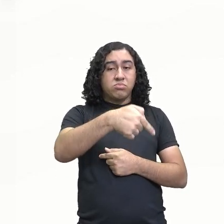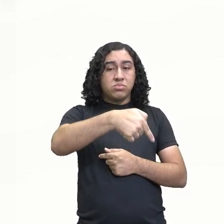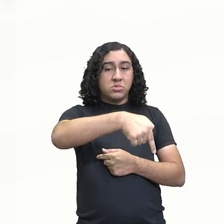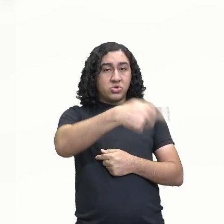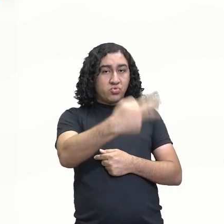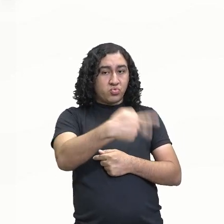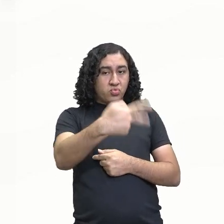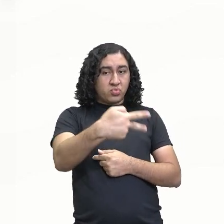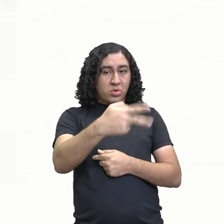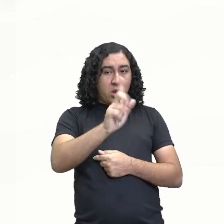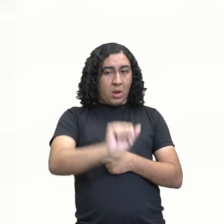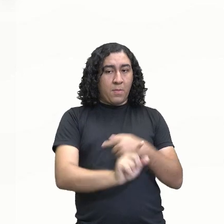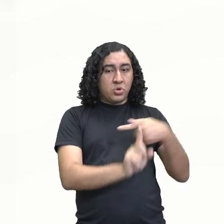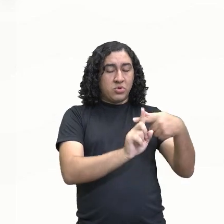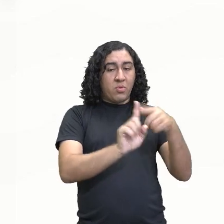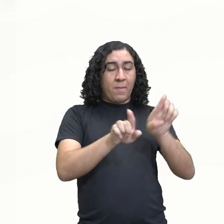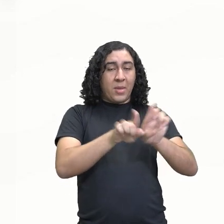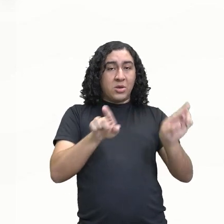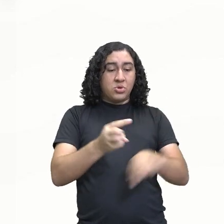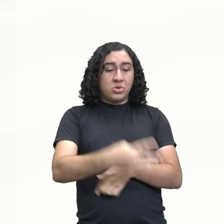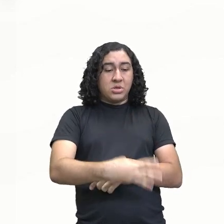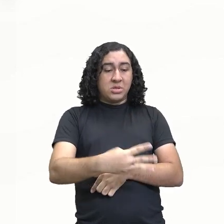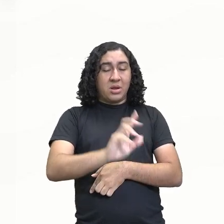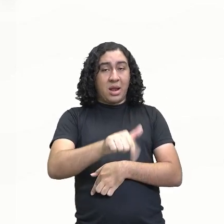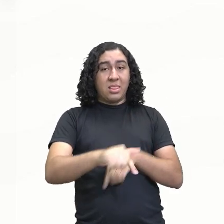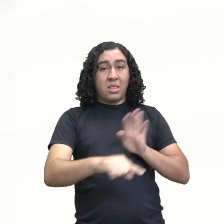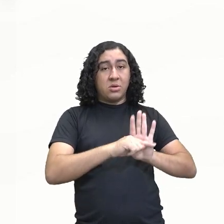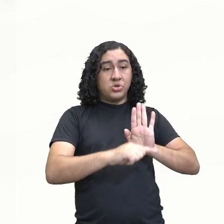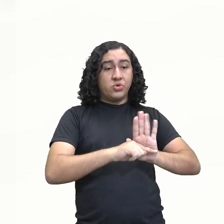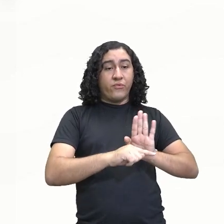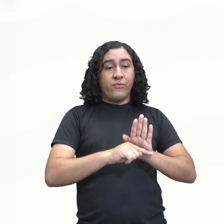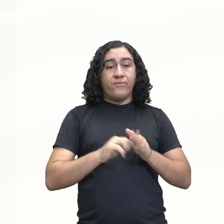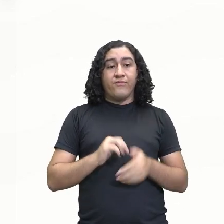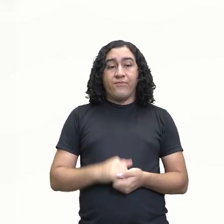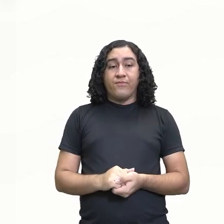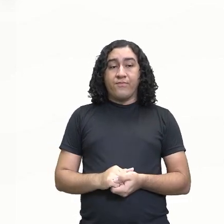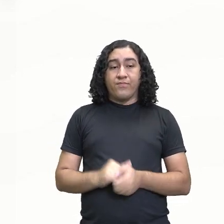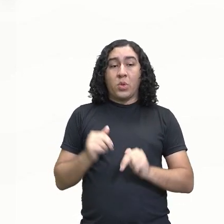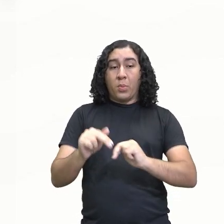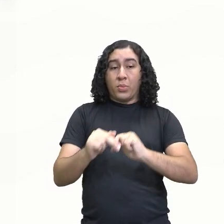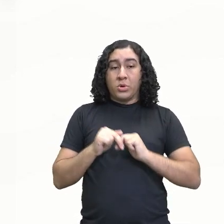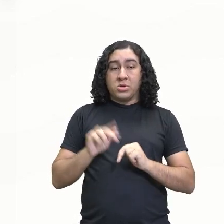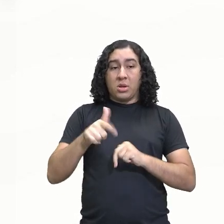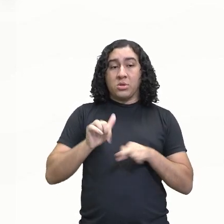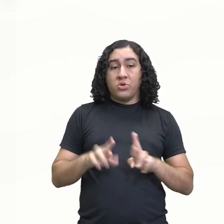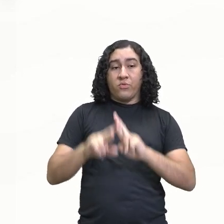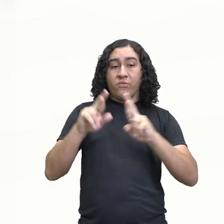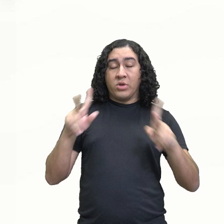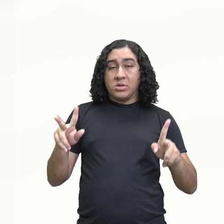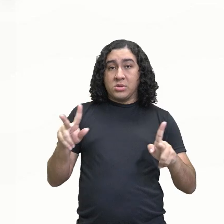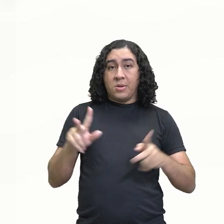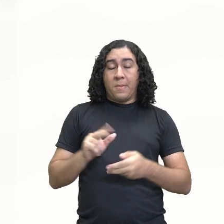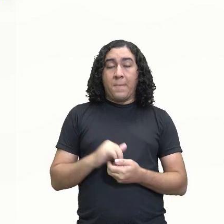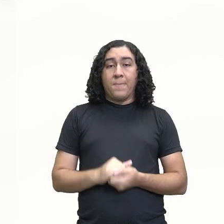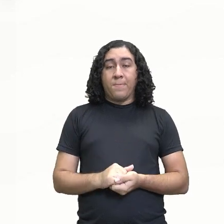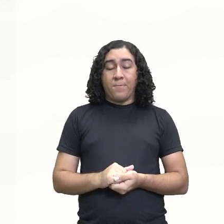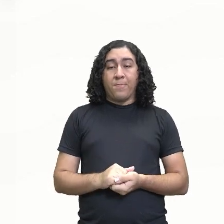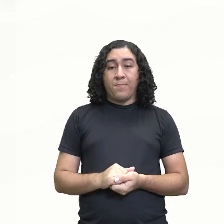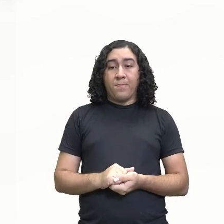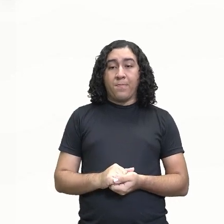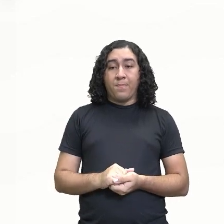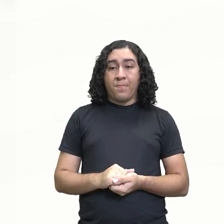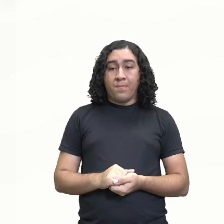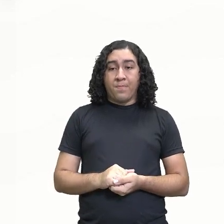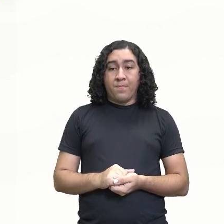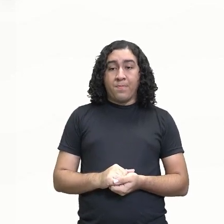no terceiro quadrante, o seno é negativo. Então, por isso, esta diferenciação aqui entre